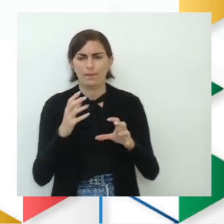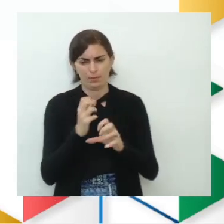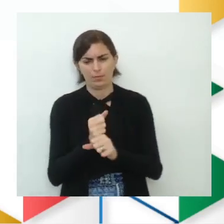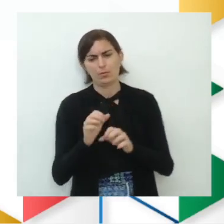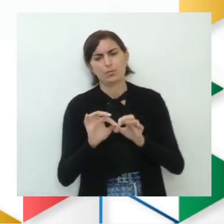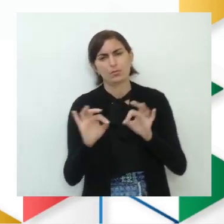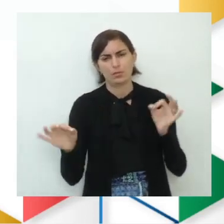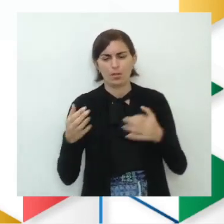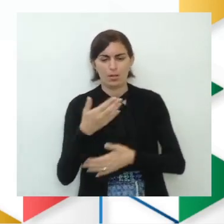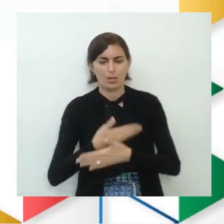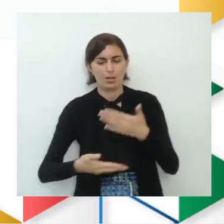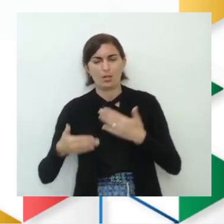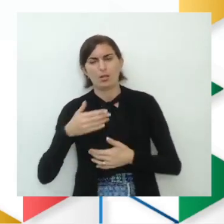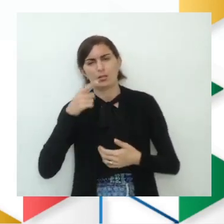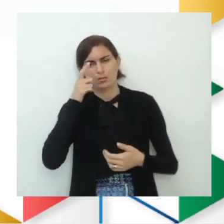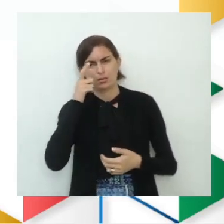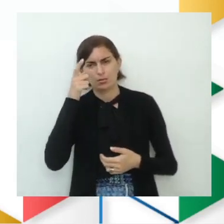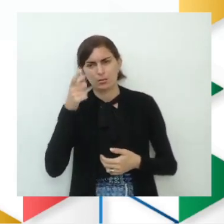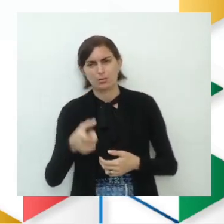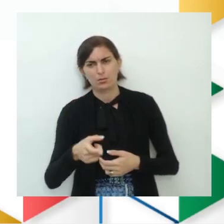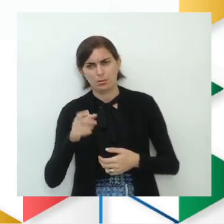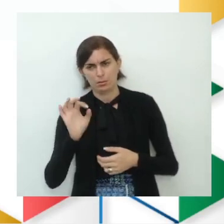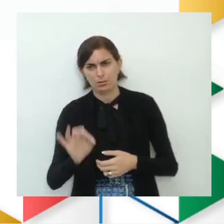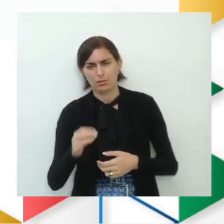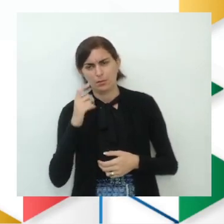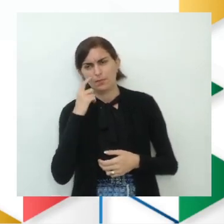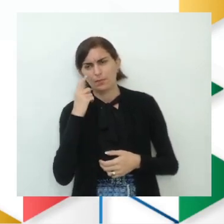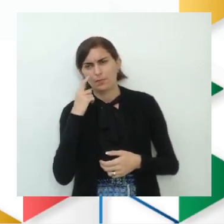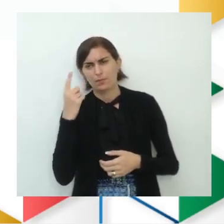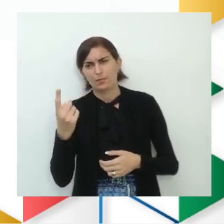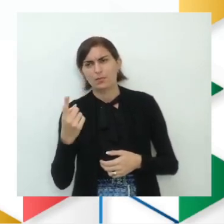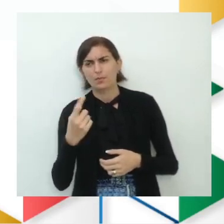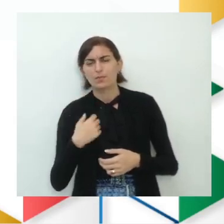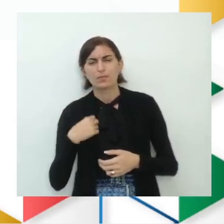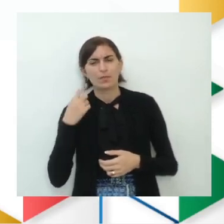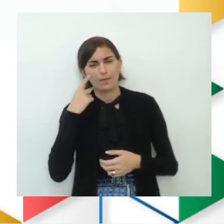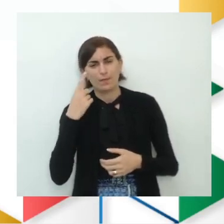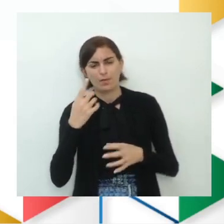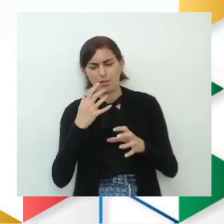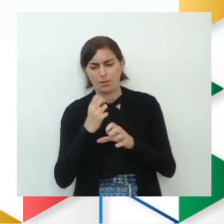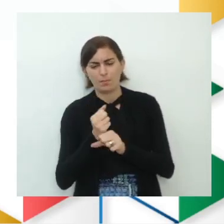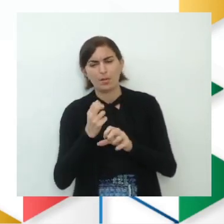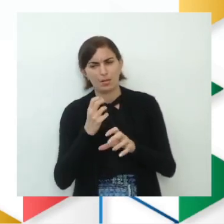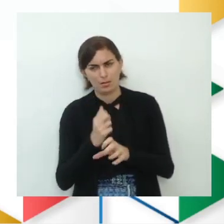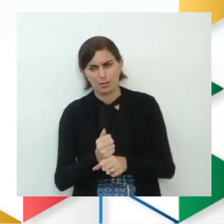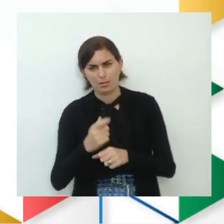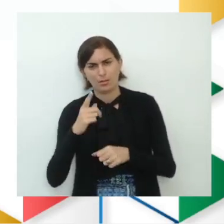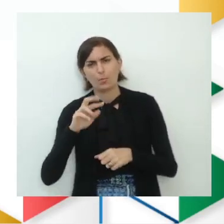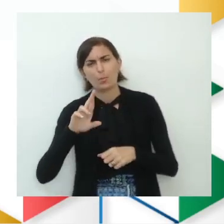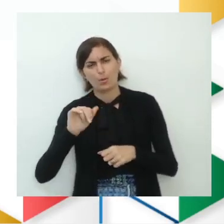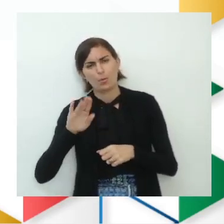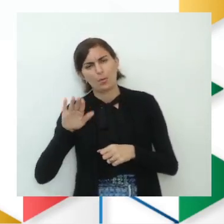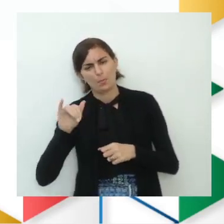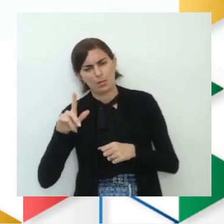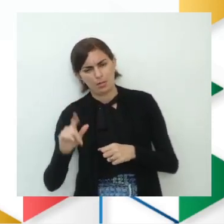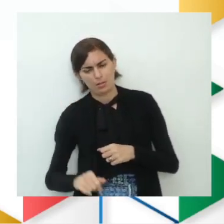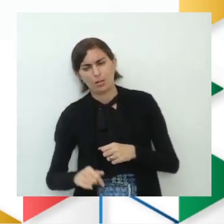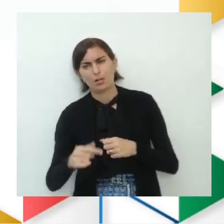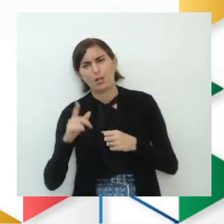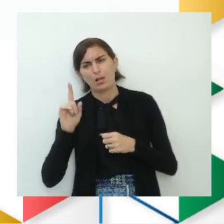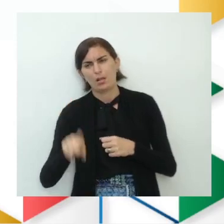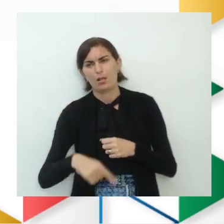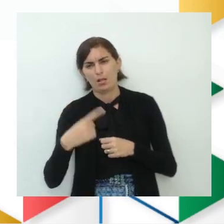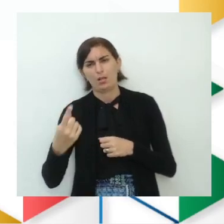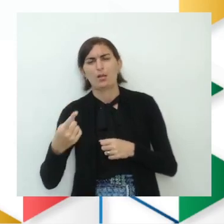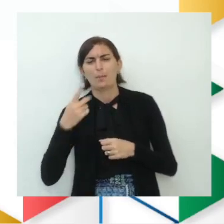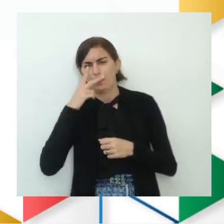vai ser uma relação muito interessante, tá? Agora vamos lá. Vendo em medidas com probabilidade, a probabilidade é